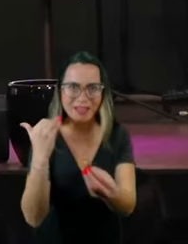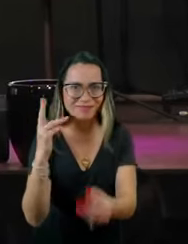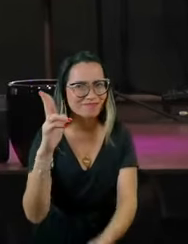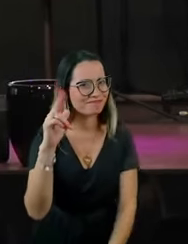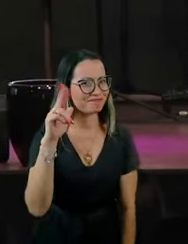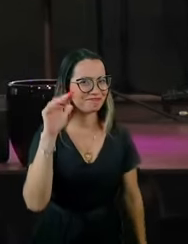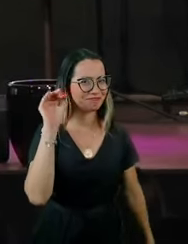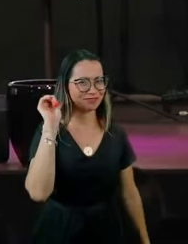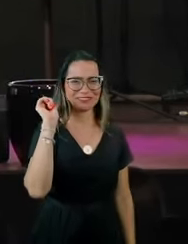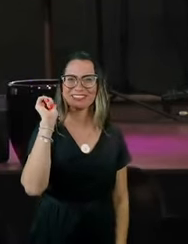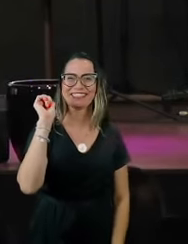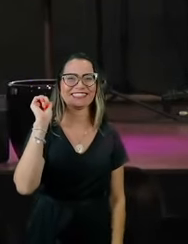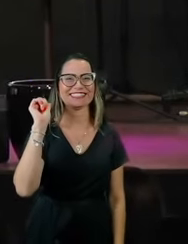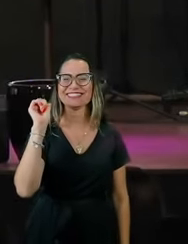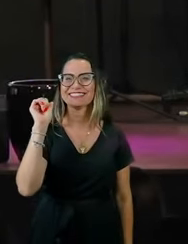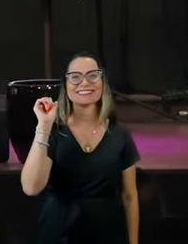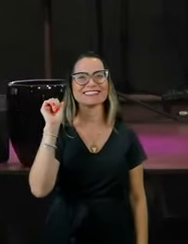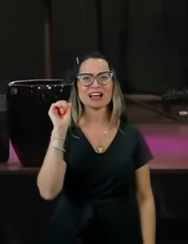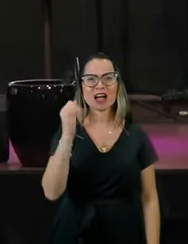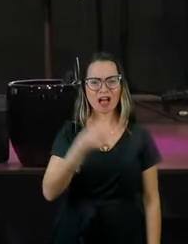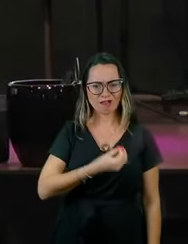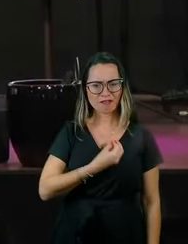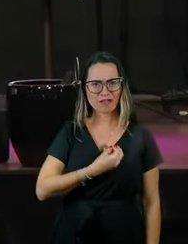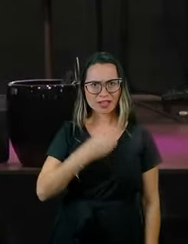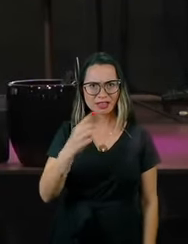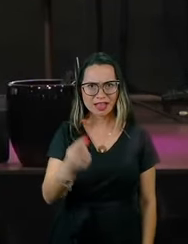Ninguém pode arrancá-las da minha mão.